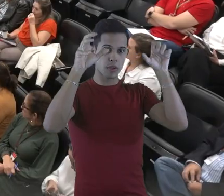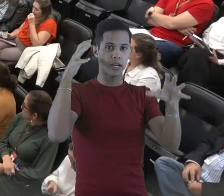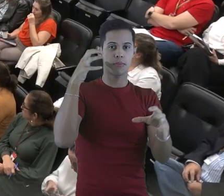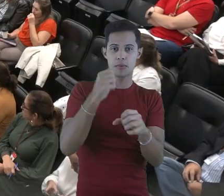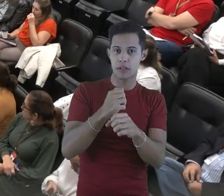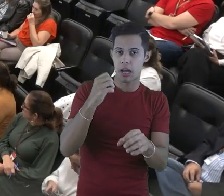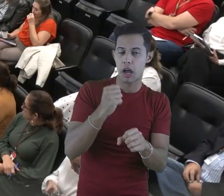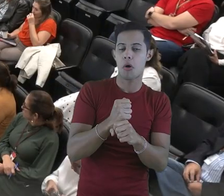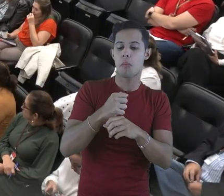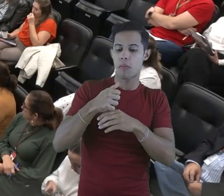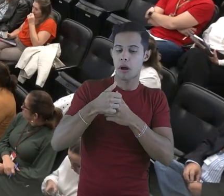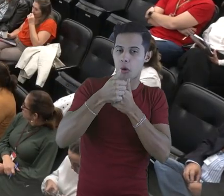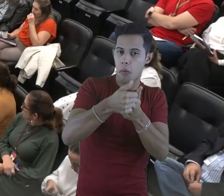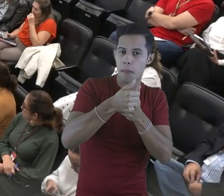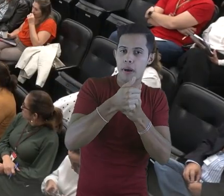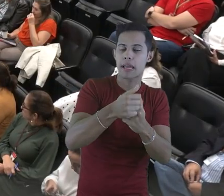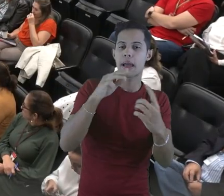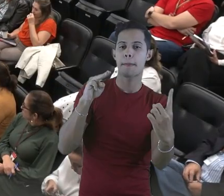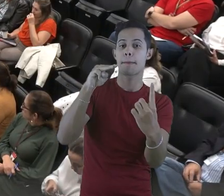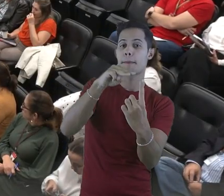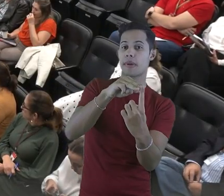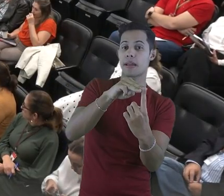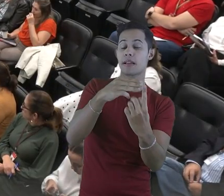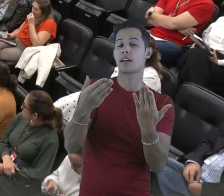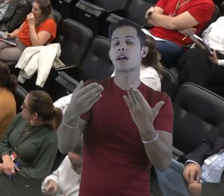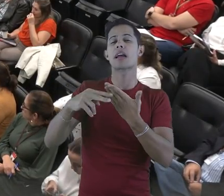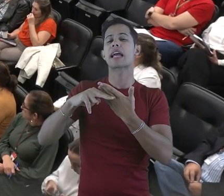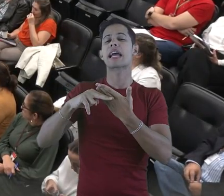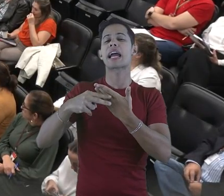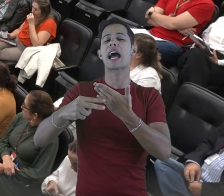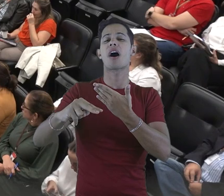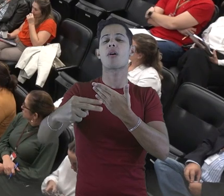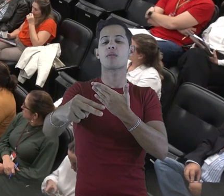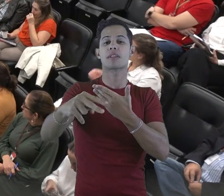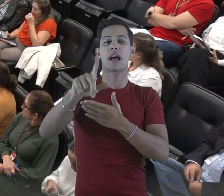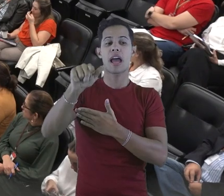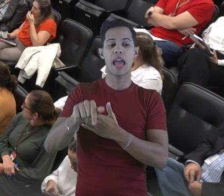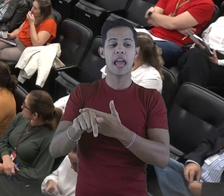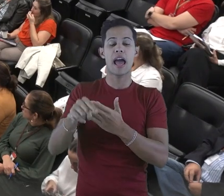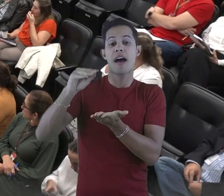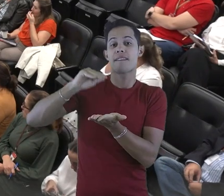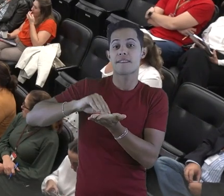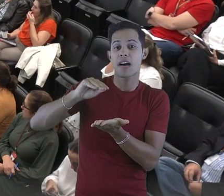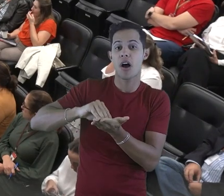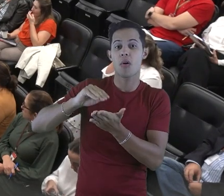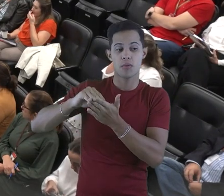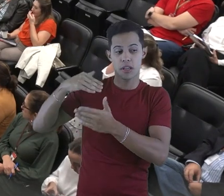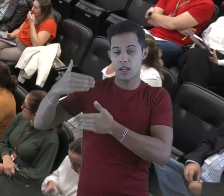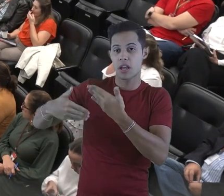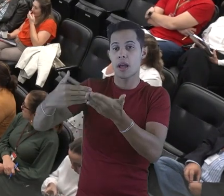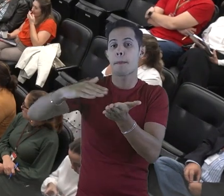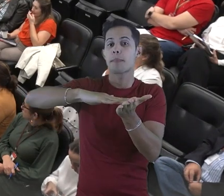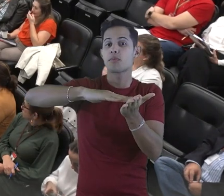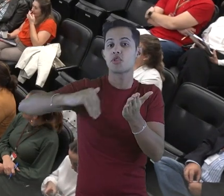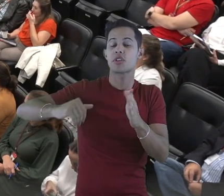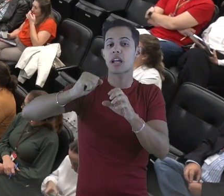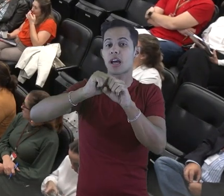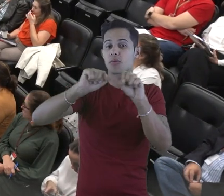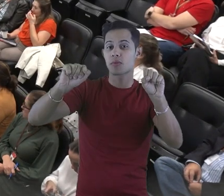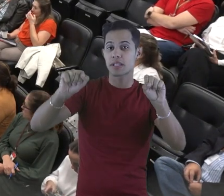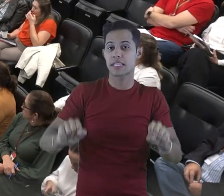causa ausência de processo para retirada de acesso ao sistema após exoneração de servidores categoria do risco